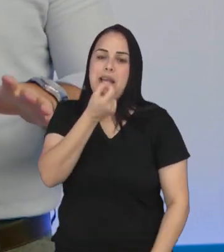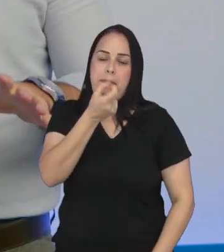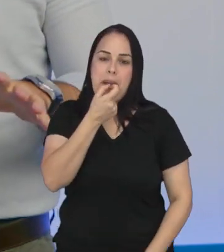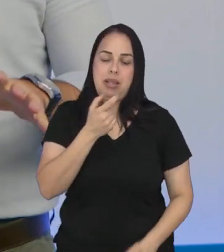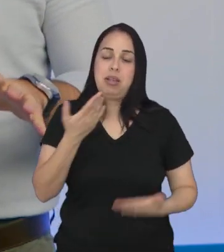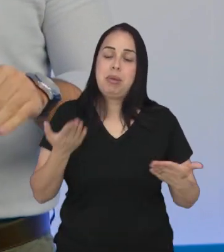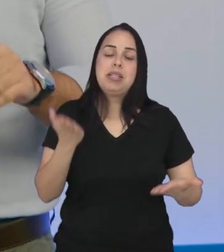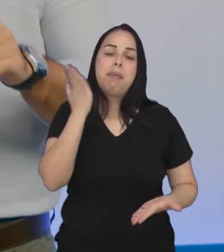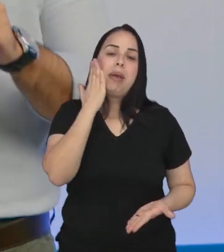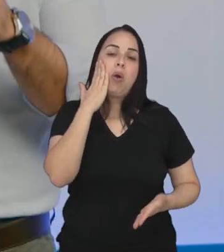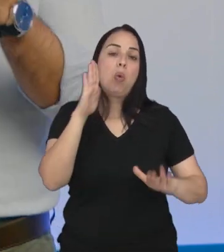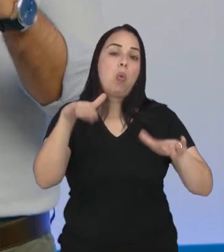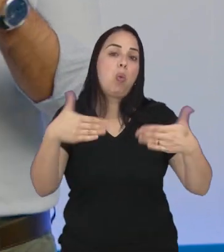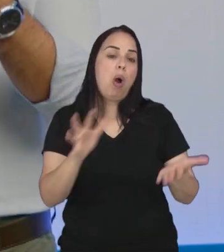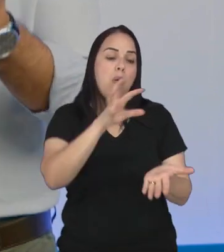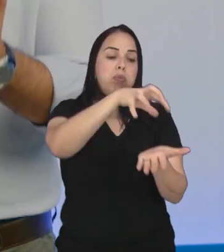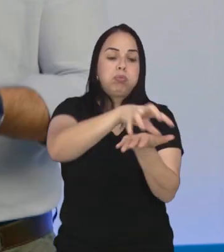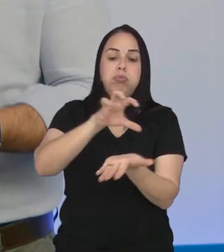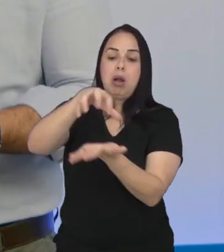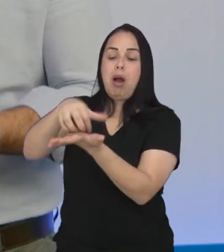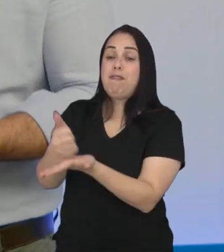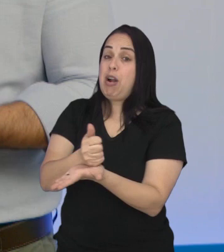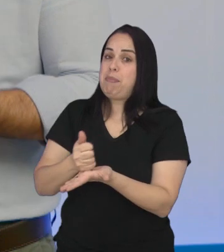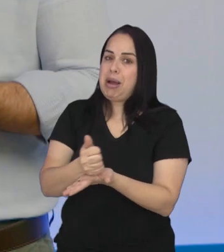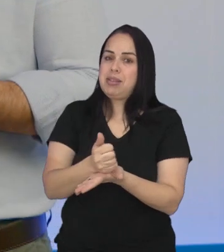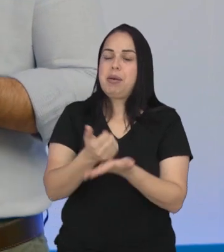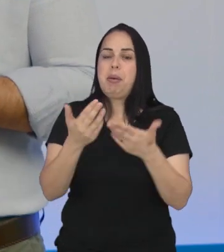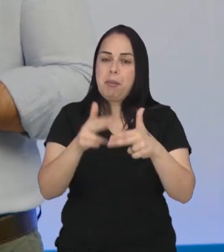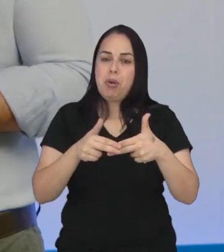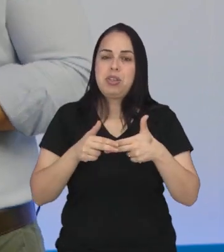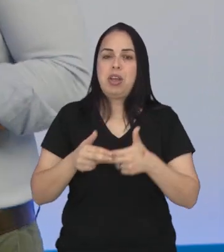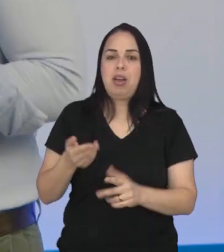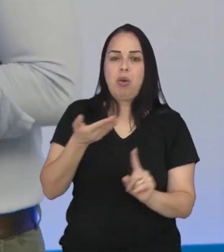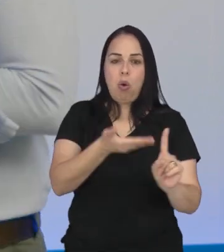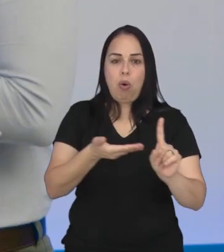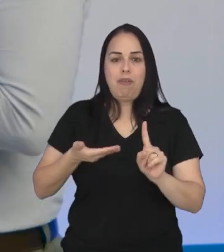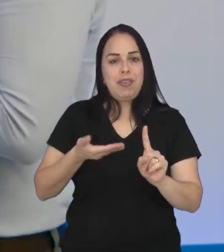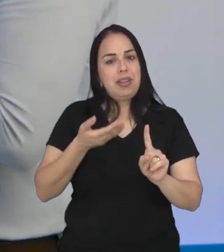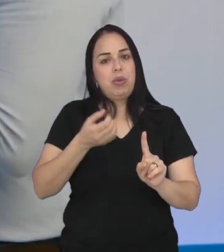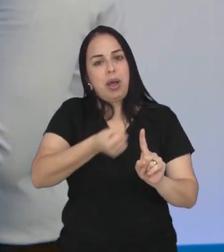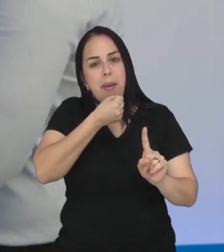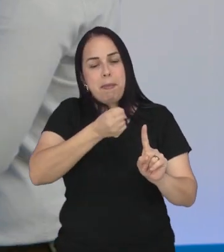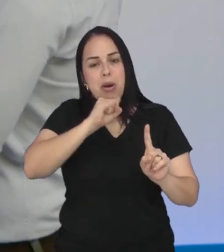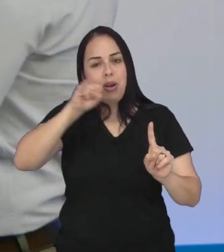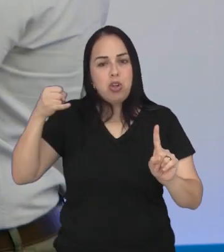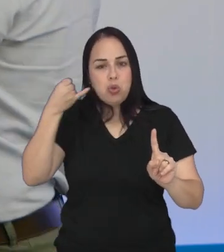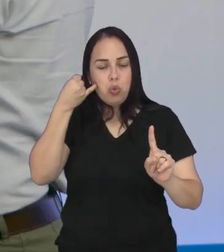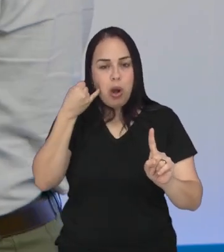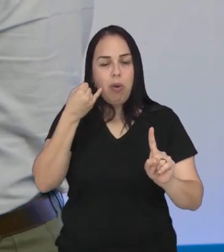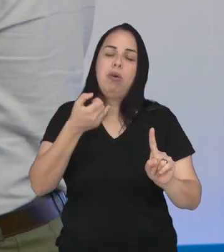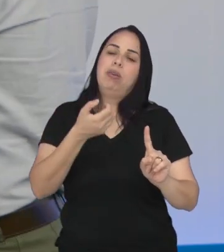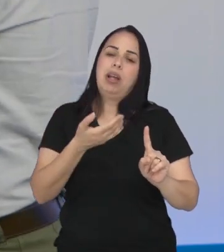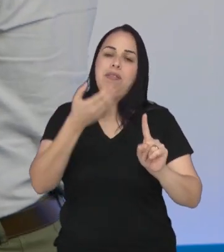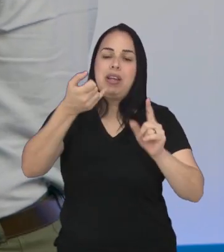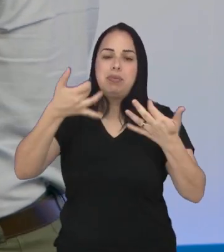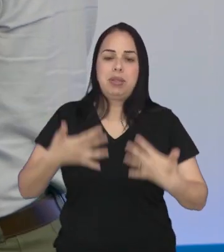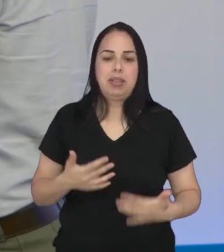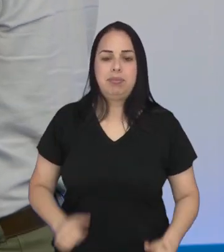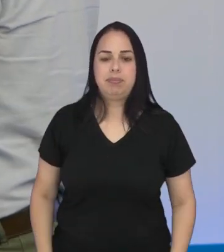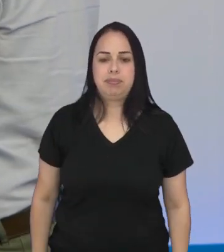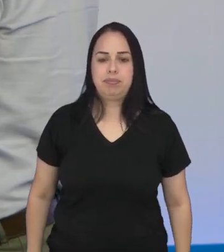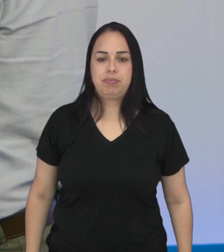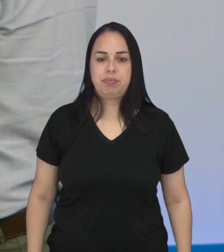funciona e também como saber qual farmácia faz parte do programa eu chamo agora o repórter João Delfino que tem os pra gente boa